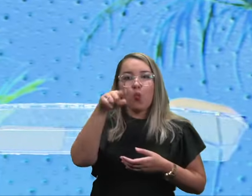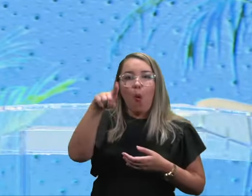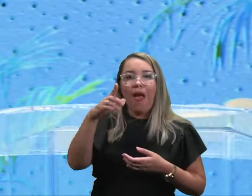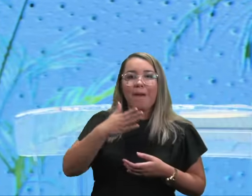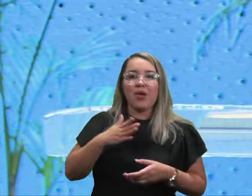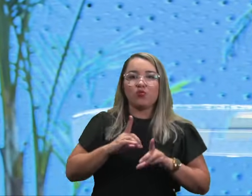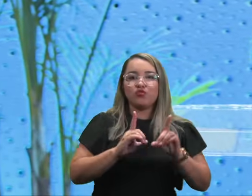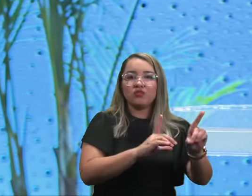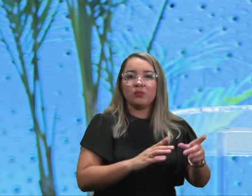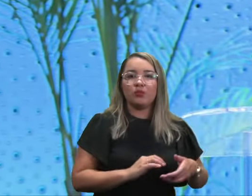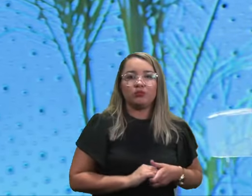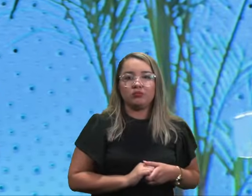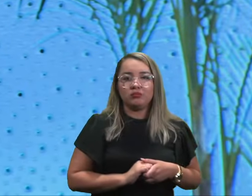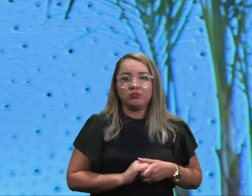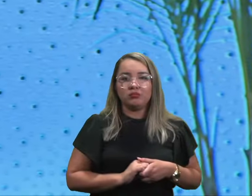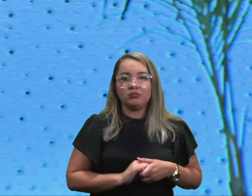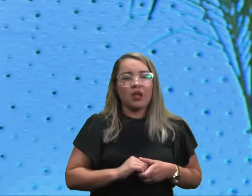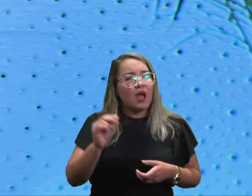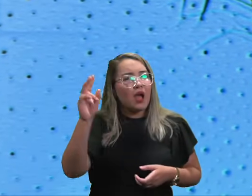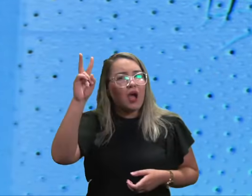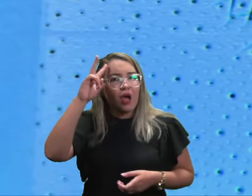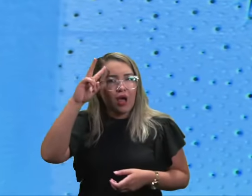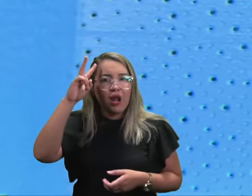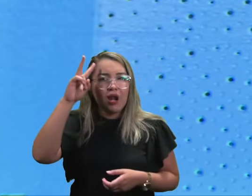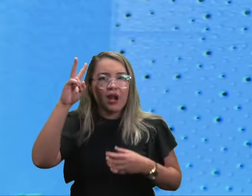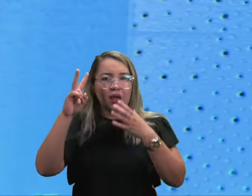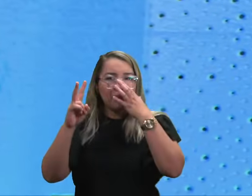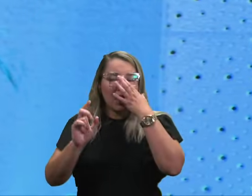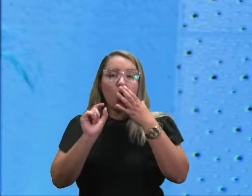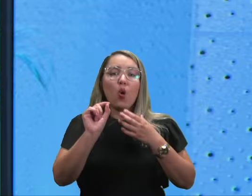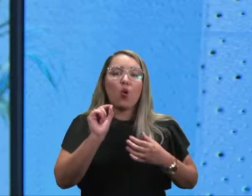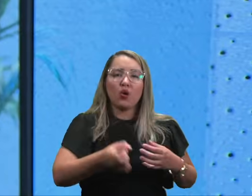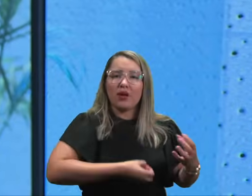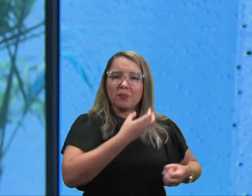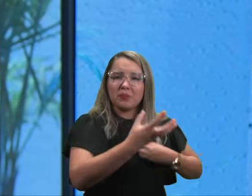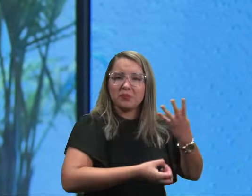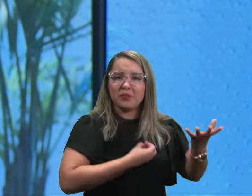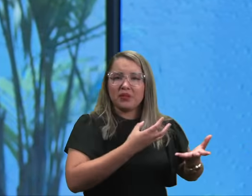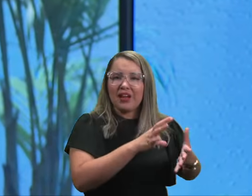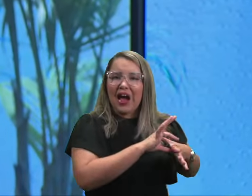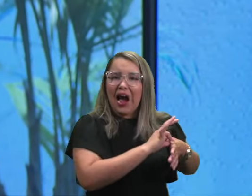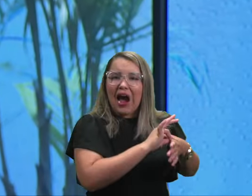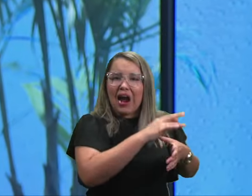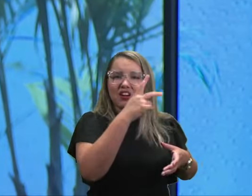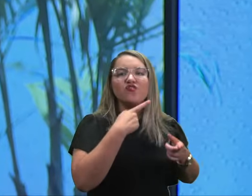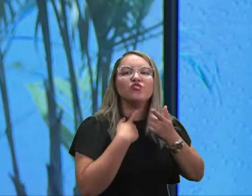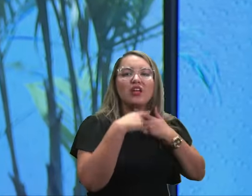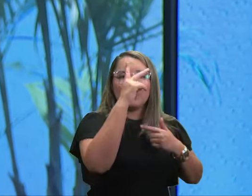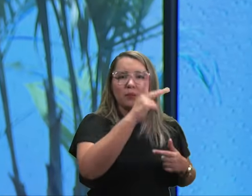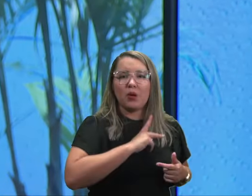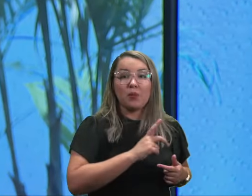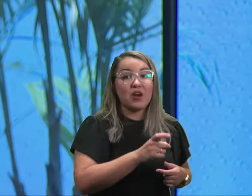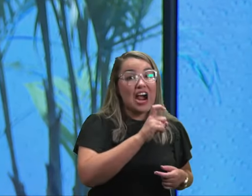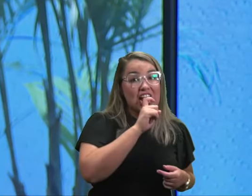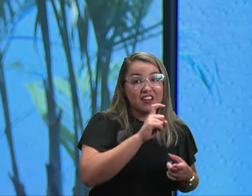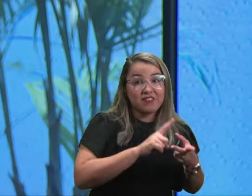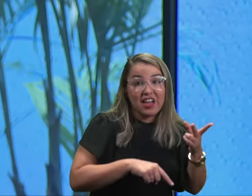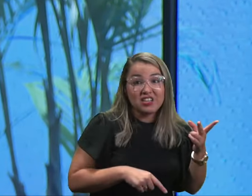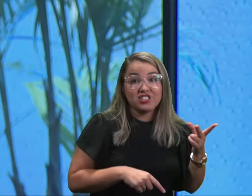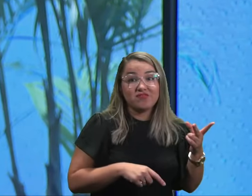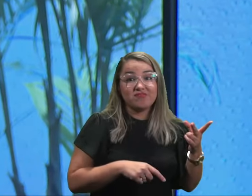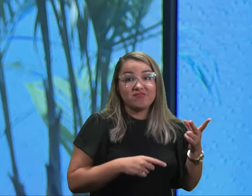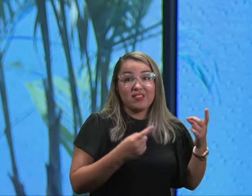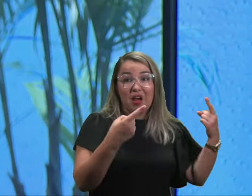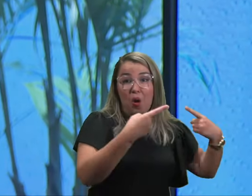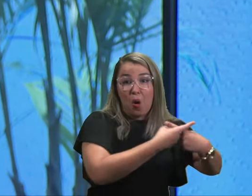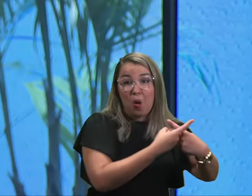Lembra do fruto da carne? Ou dos frutos da carne? Dentre eles tem o quê? Inveja,